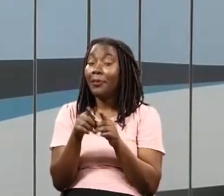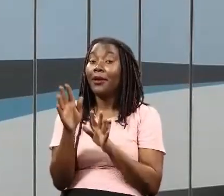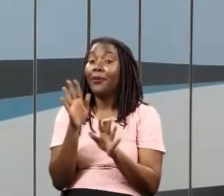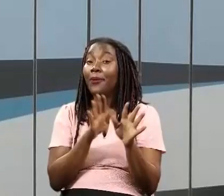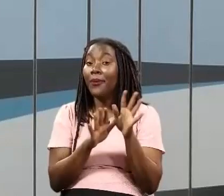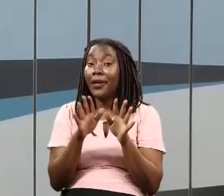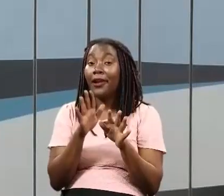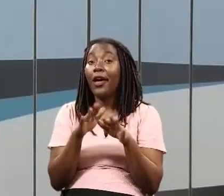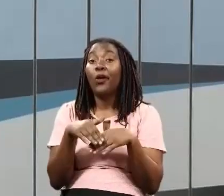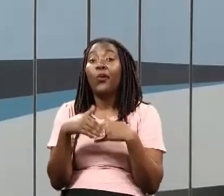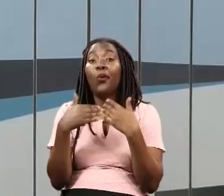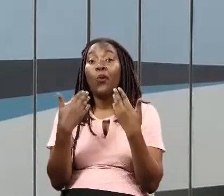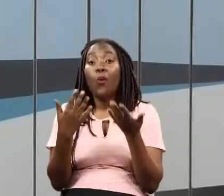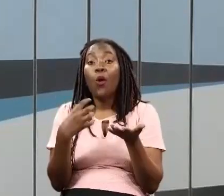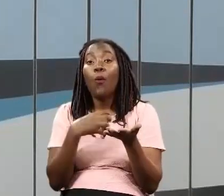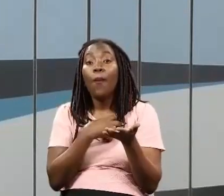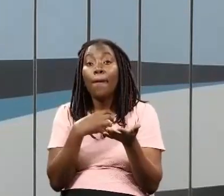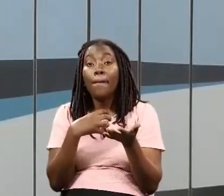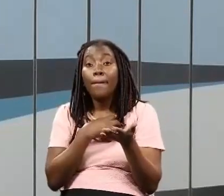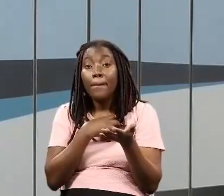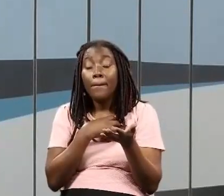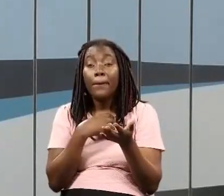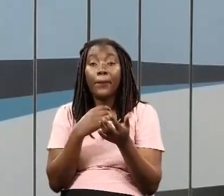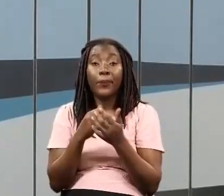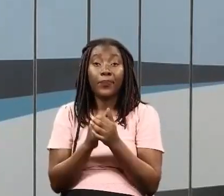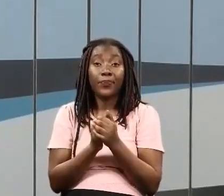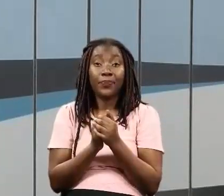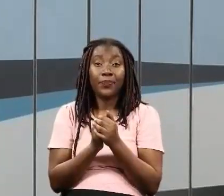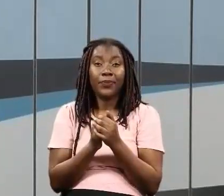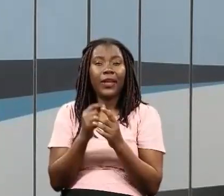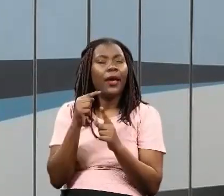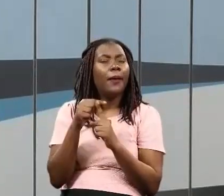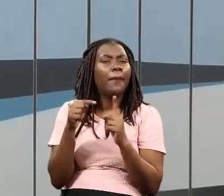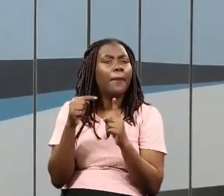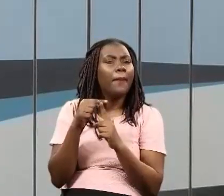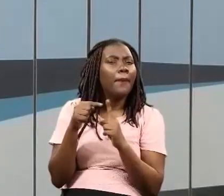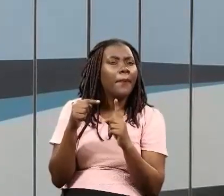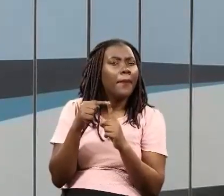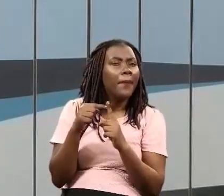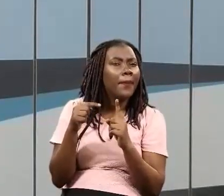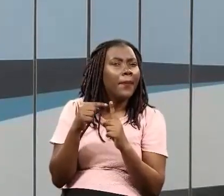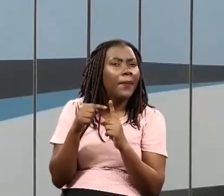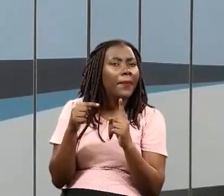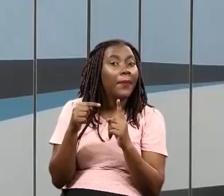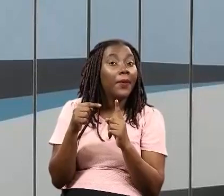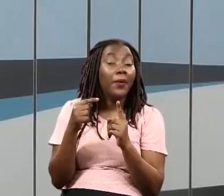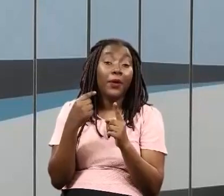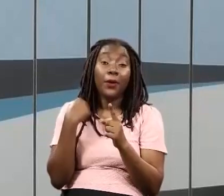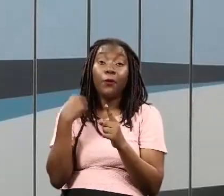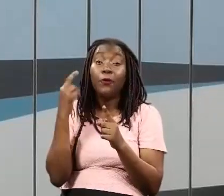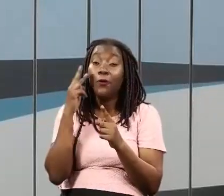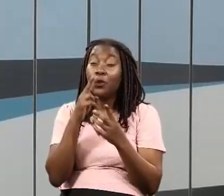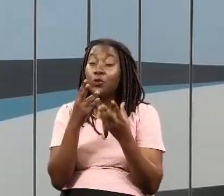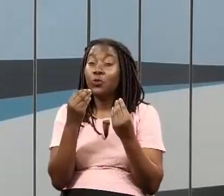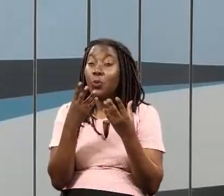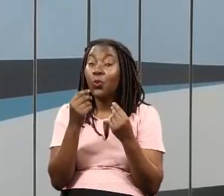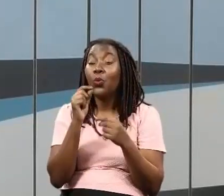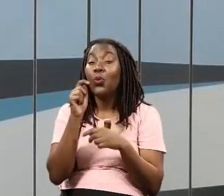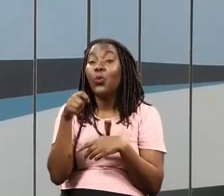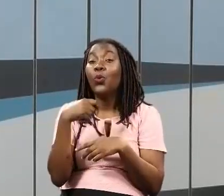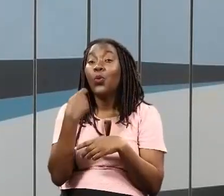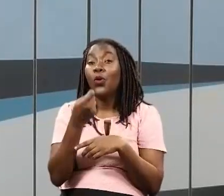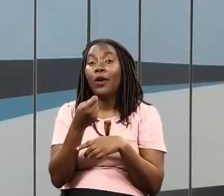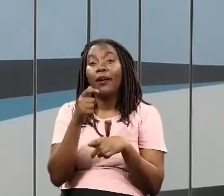o eixo, qual que é o meio de campo, qual que é o meio termo, né? Exato, exatamente. Então, eu vejo isso muito como uma